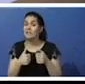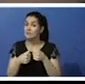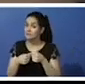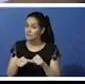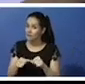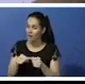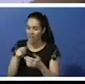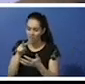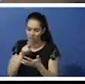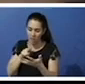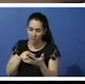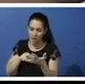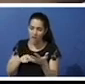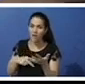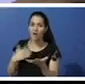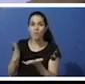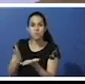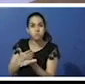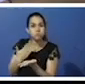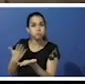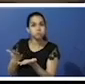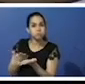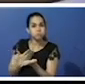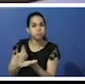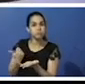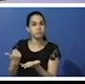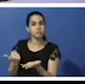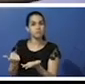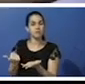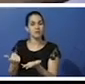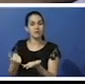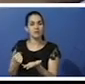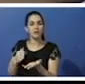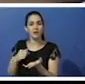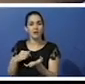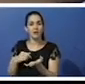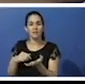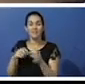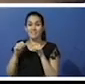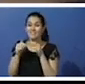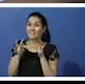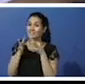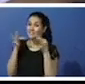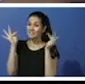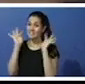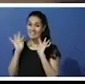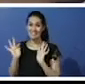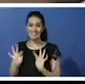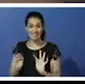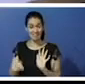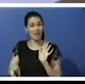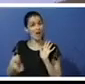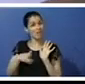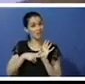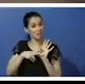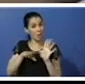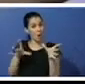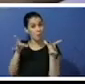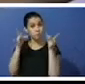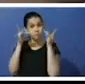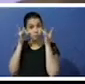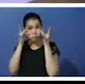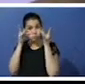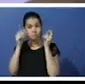estão fazendo leitura, elas estão com livros, elas estão com uma expressãozinha de felicidade, quem está prestando atenção, que